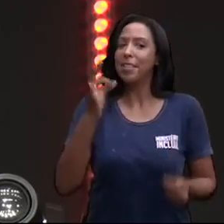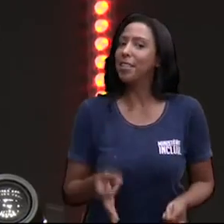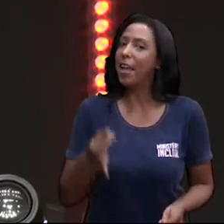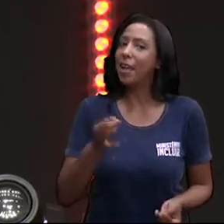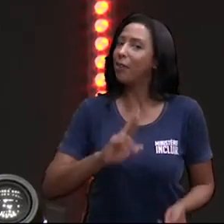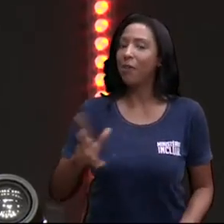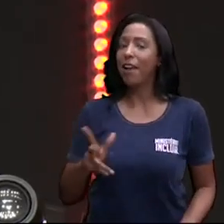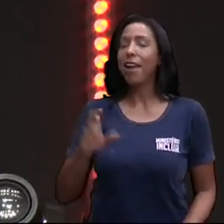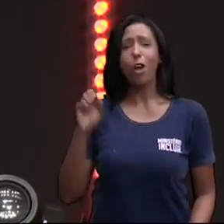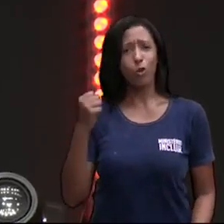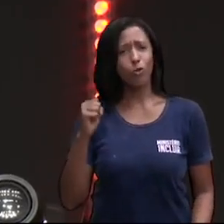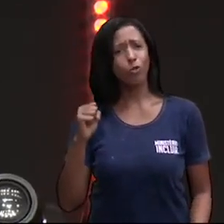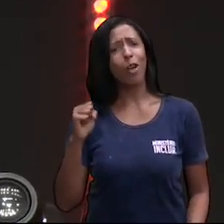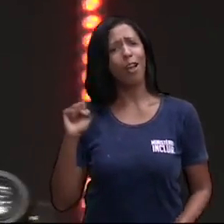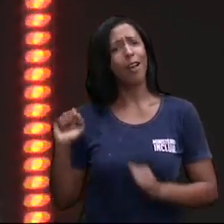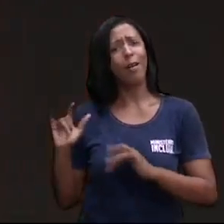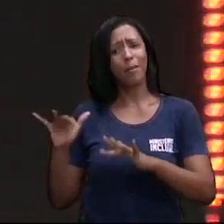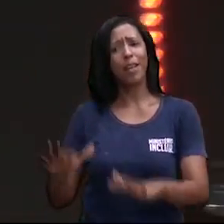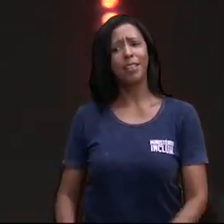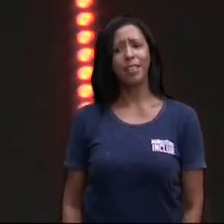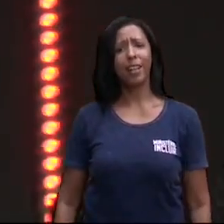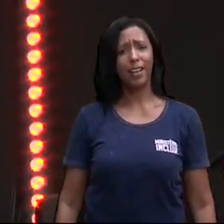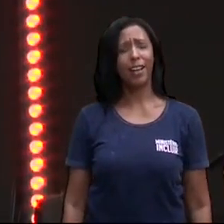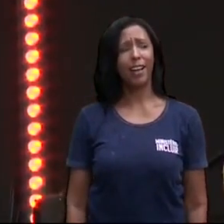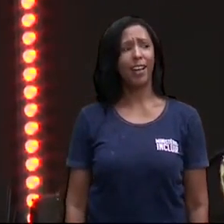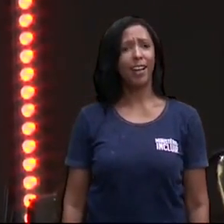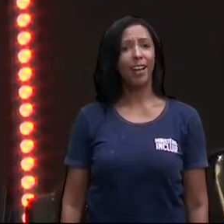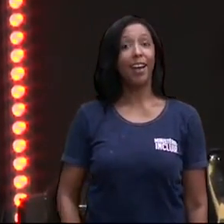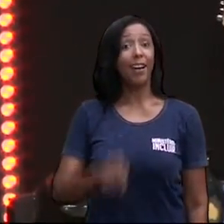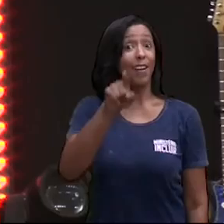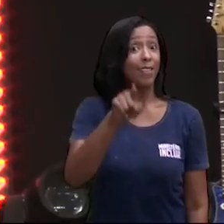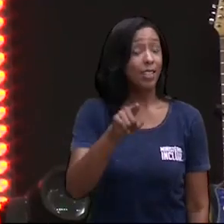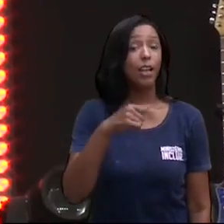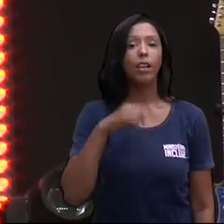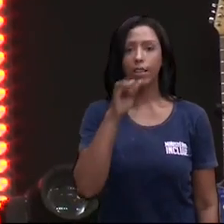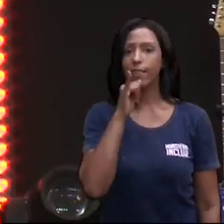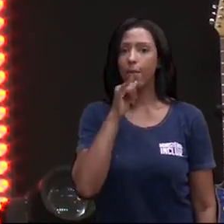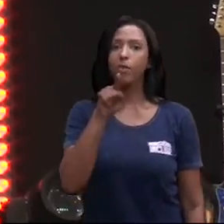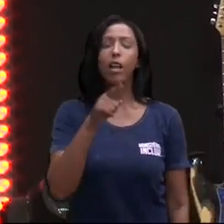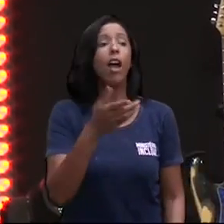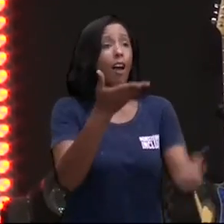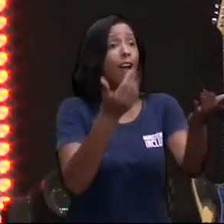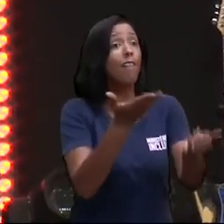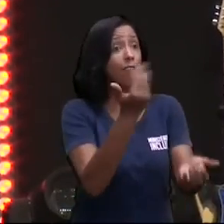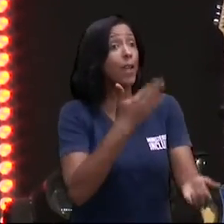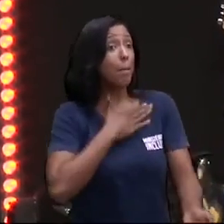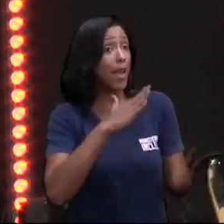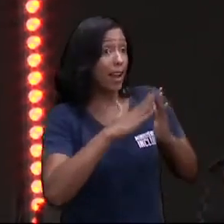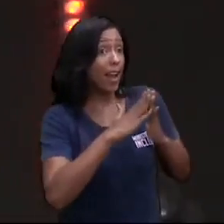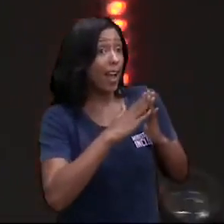e as sogras são benção né então gente você quando chama na sua casa para comer você quer